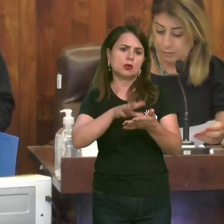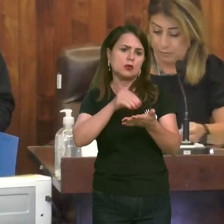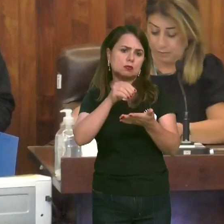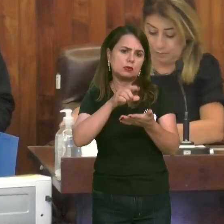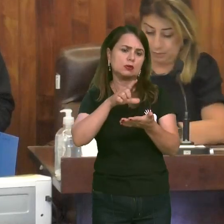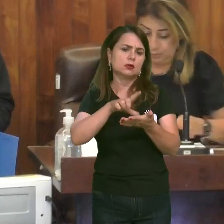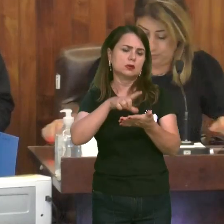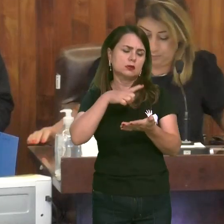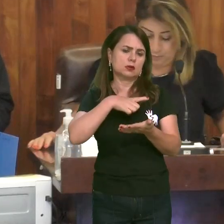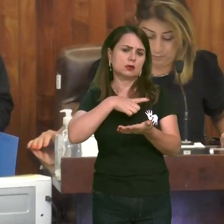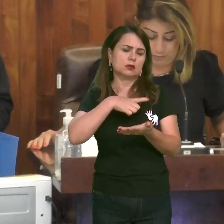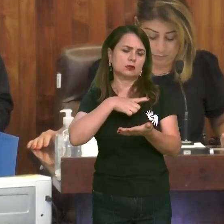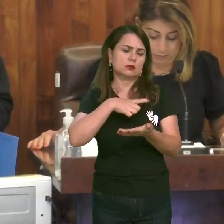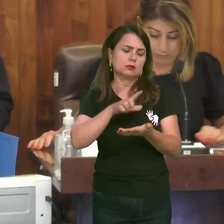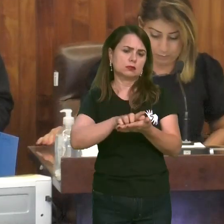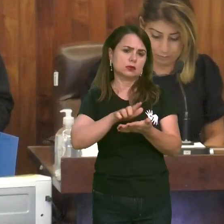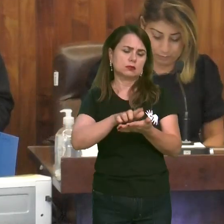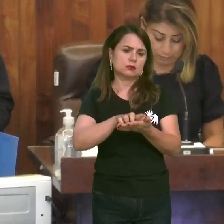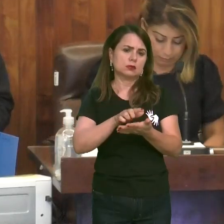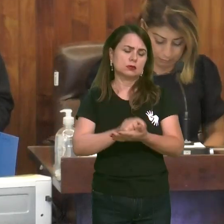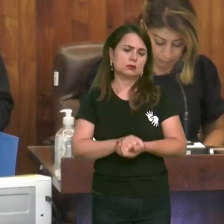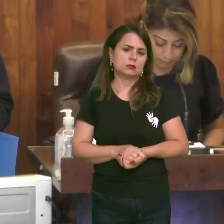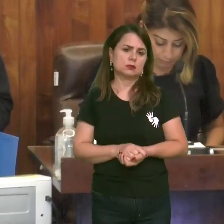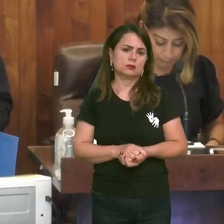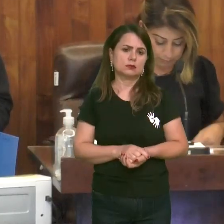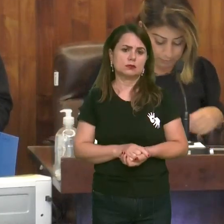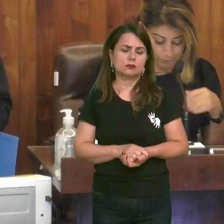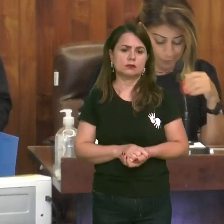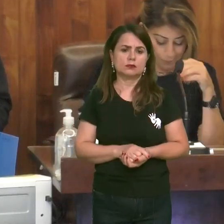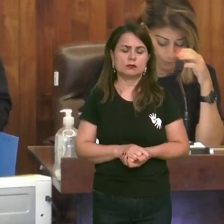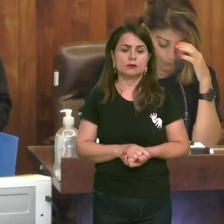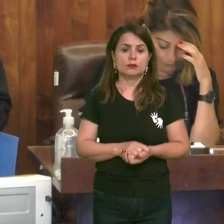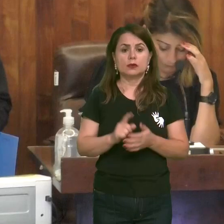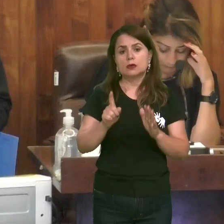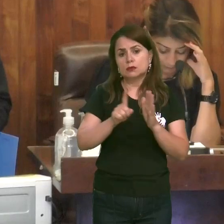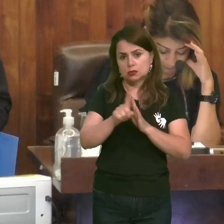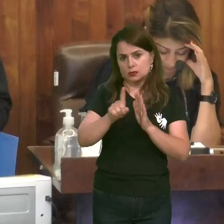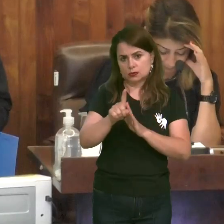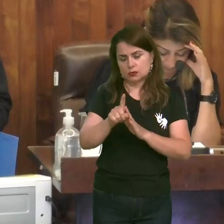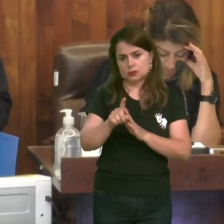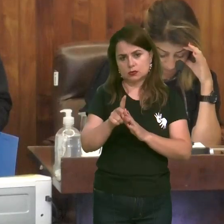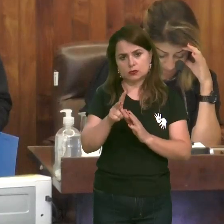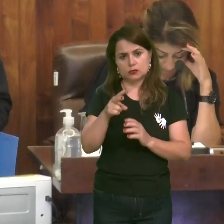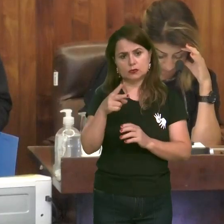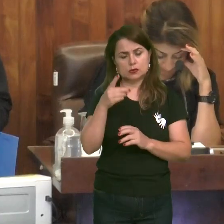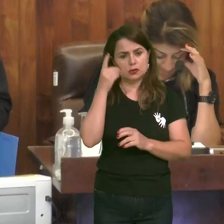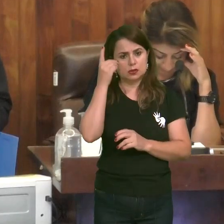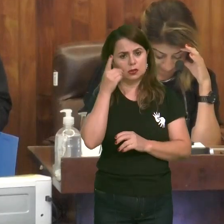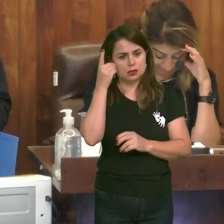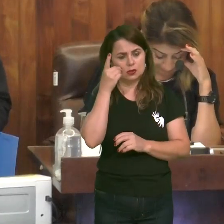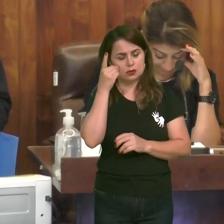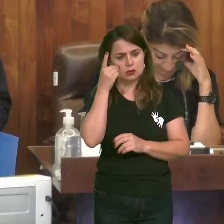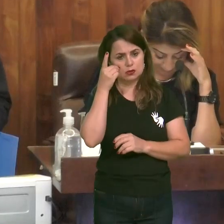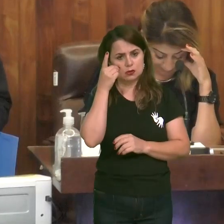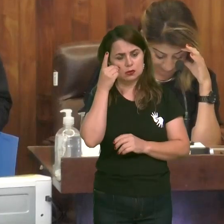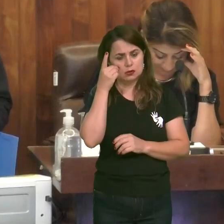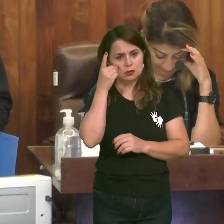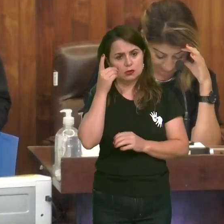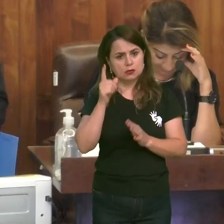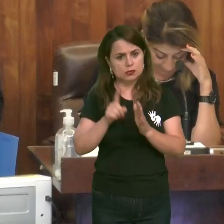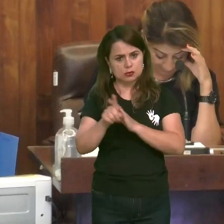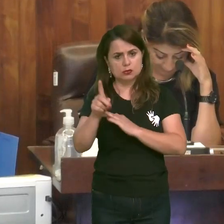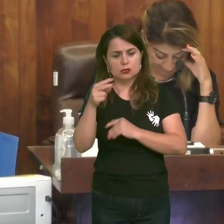mesmo submeto o requerimento verbal formulado pela vereadora professora Daniela que solicita dispensa